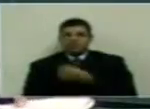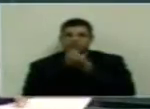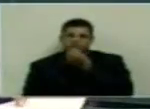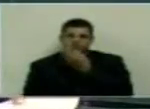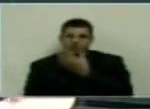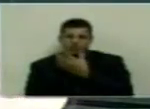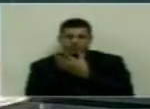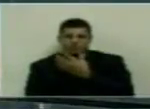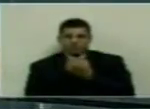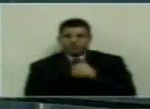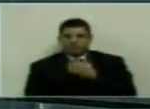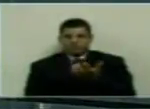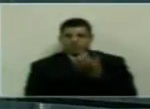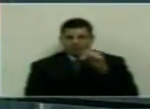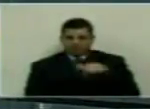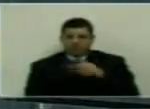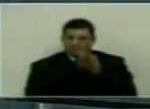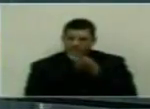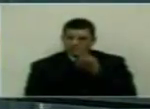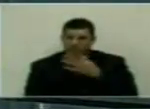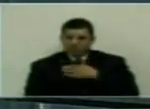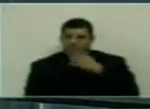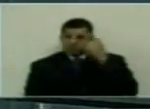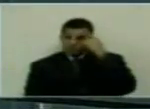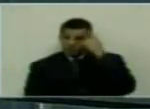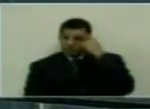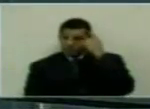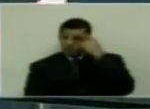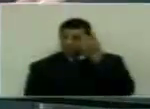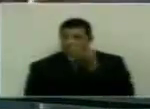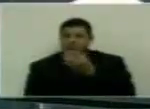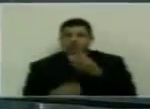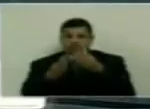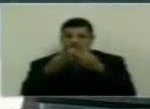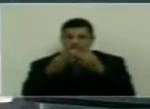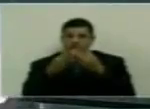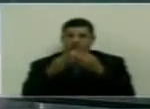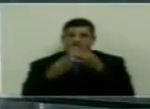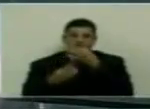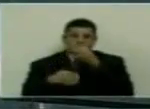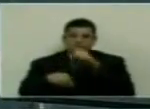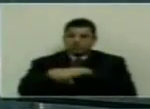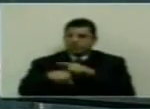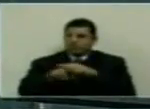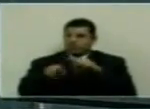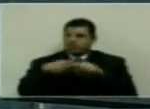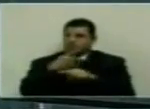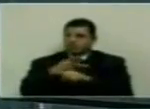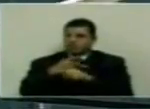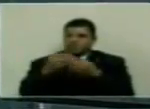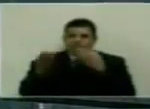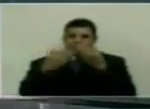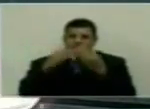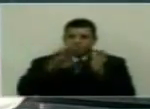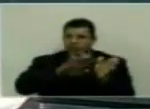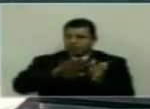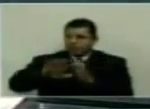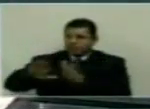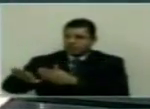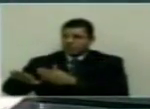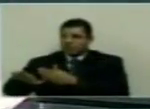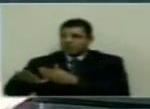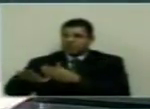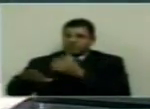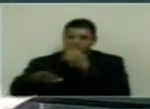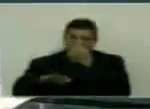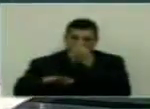Portanto, eu quero aqui dizer da minha convicção, vou pedir alguns minutos, senhor presidente, após esse discurso, para me retirar do plenário, que